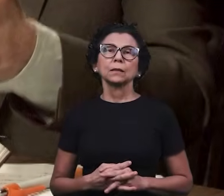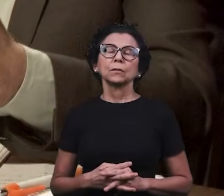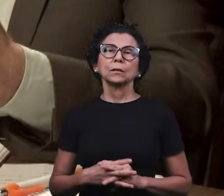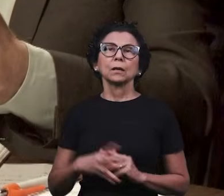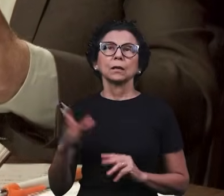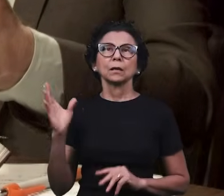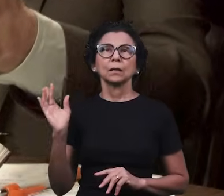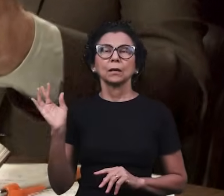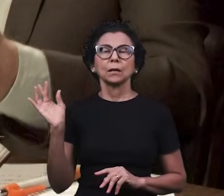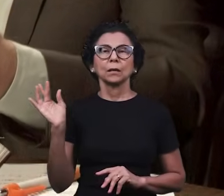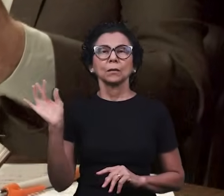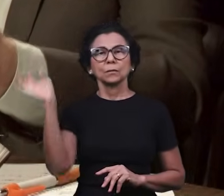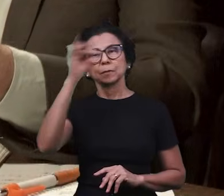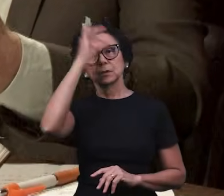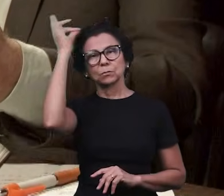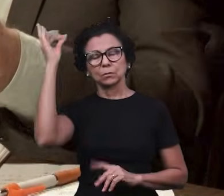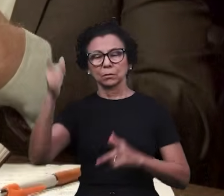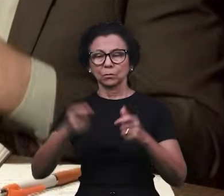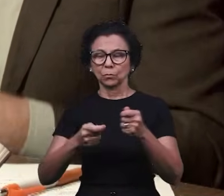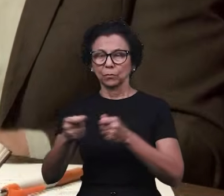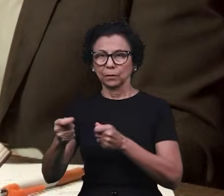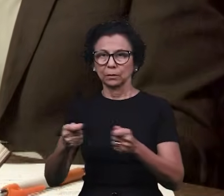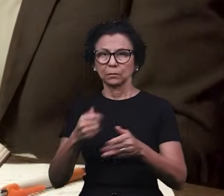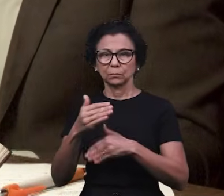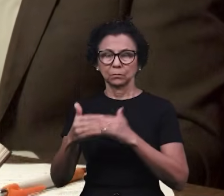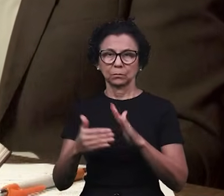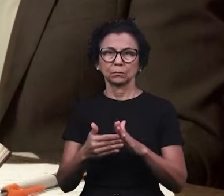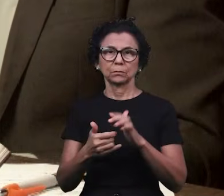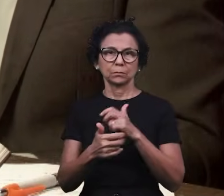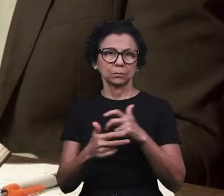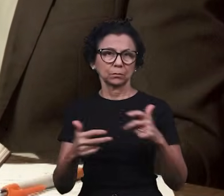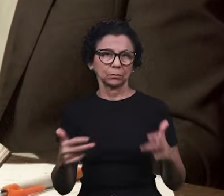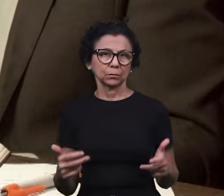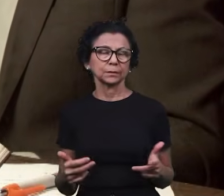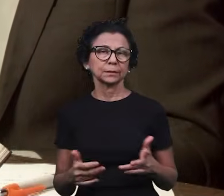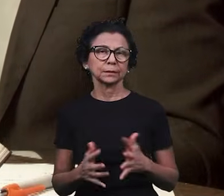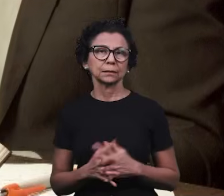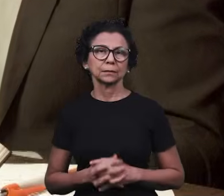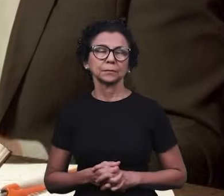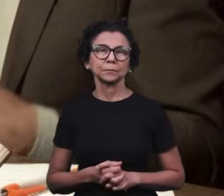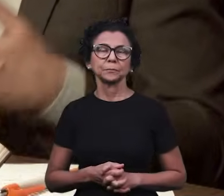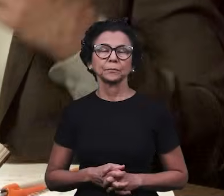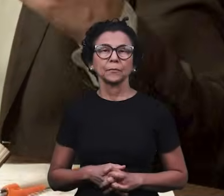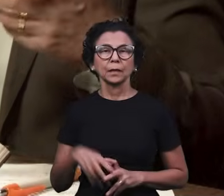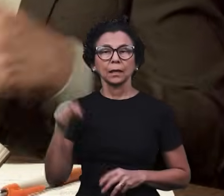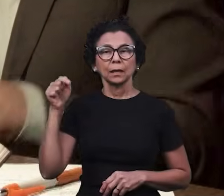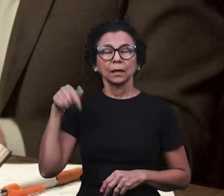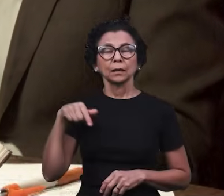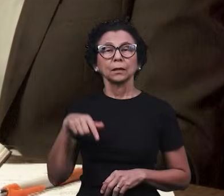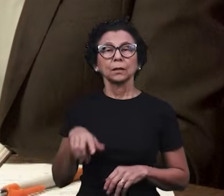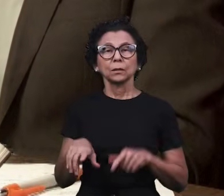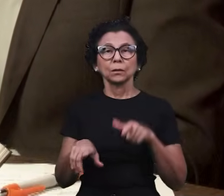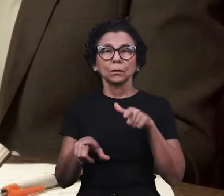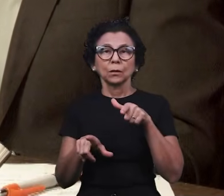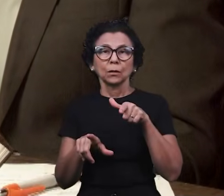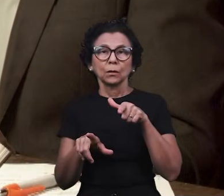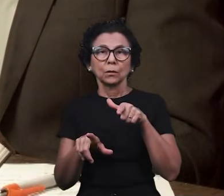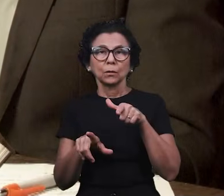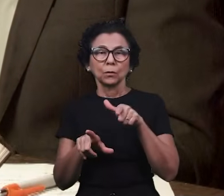governado pelo Espírito Santo de Deus. E no dedo maior, né, o dedão, podemos